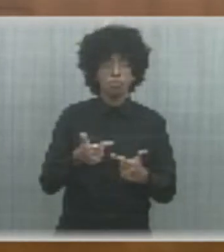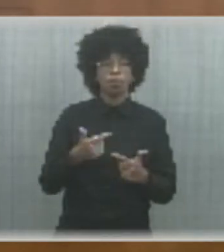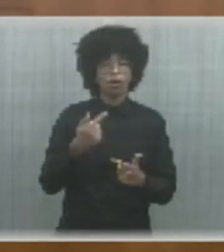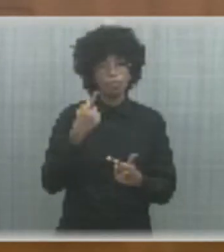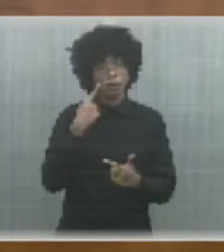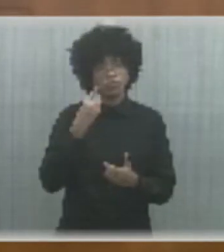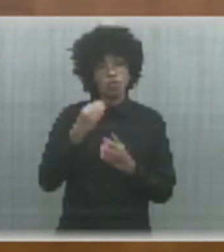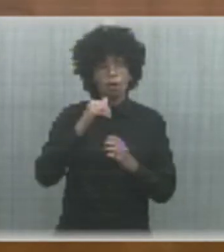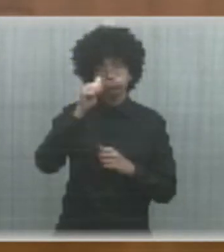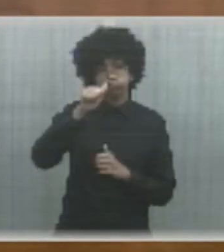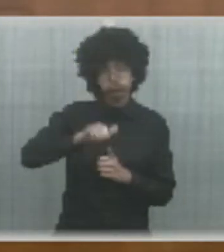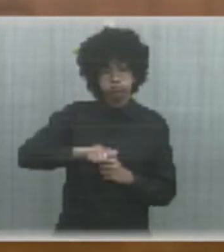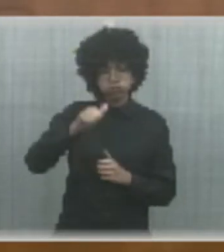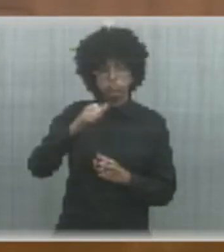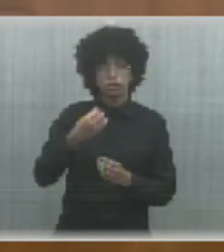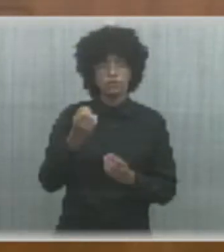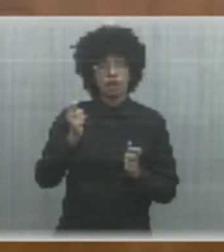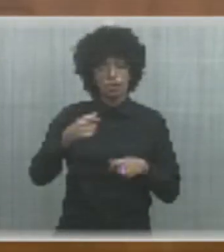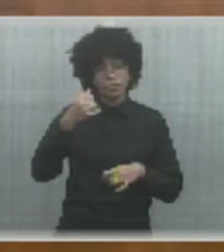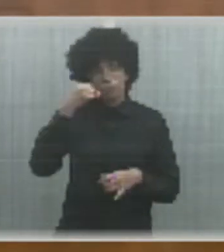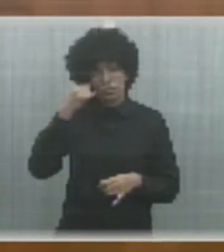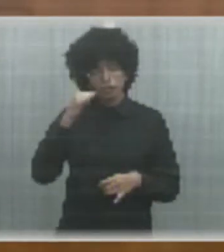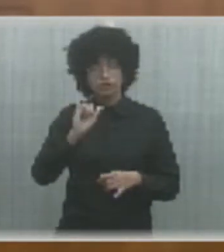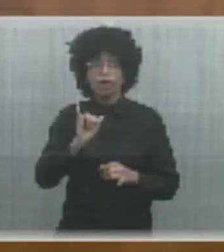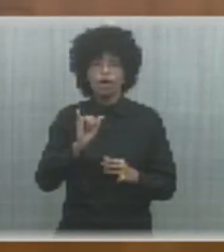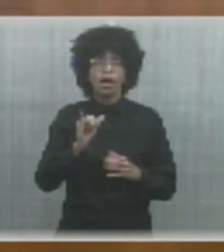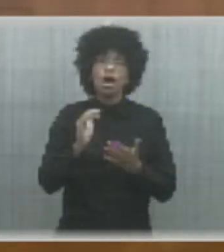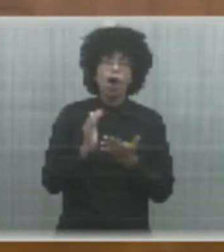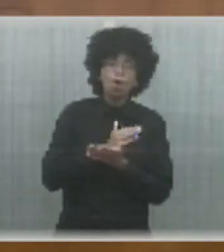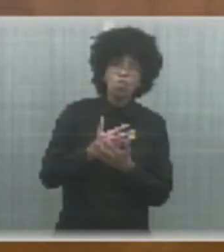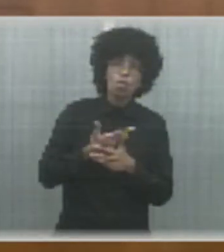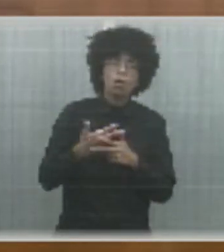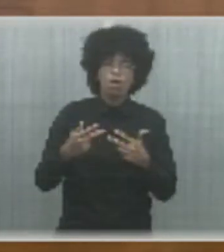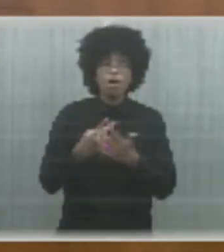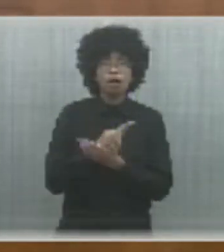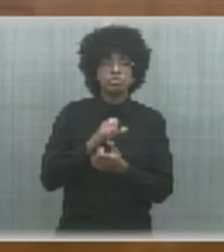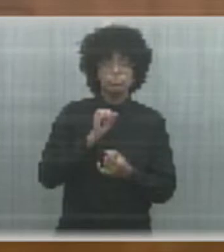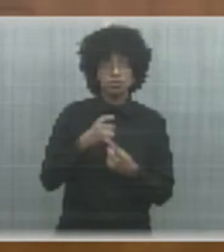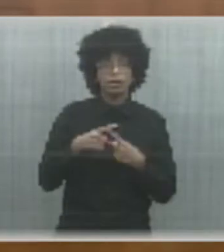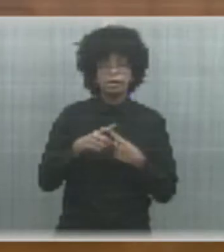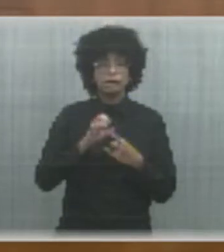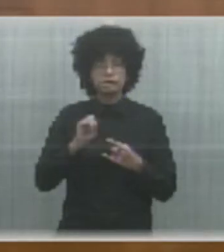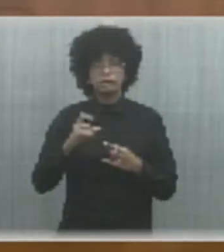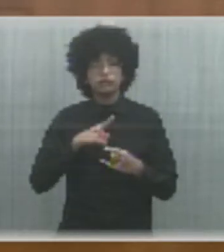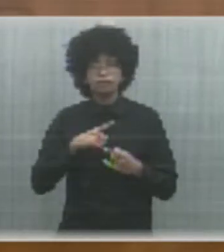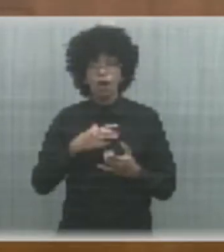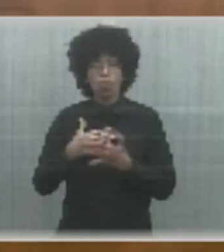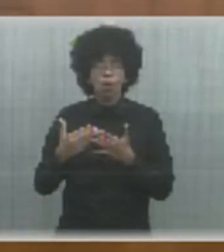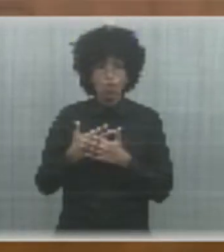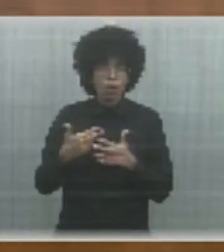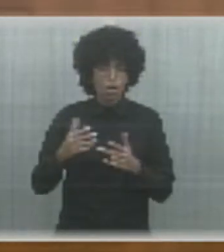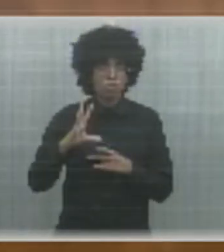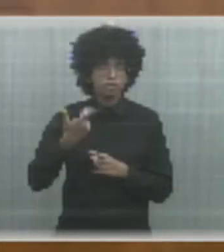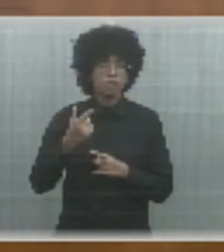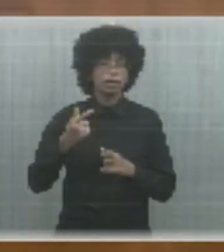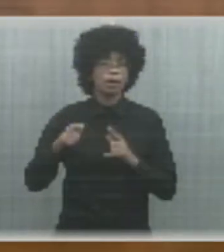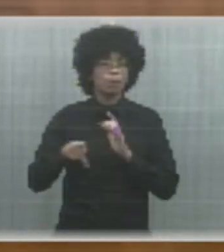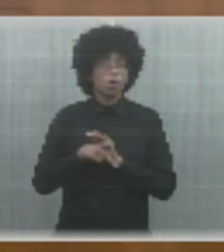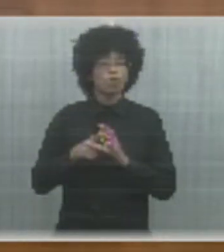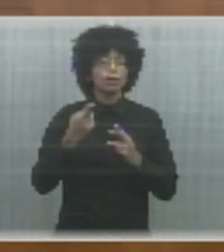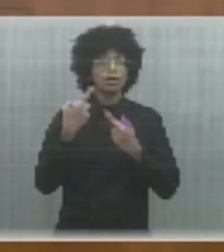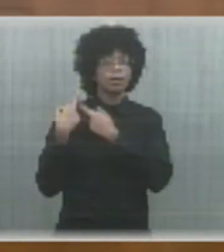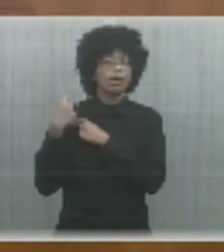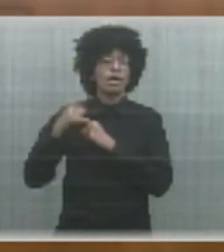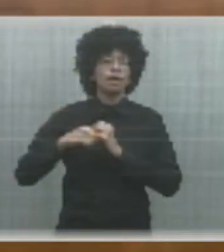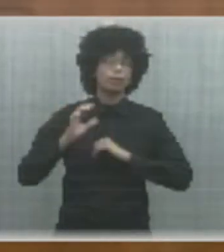revogação para se preservar as atribuições, as responsabilidades dos profissionais de saúde e, ao mesmo tempo,